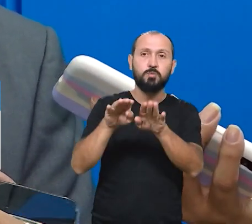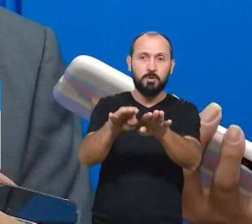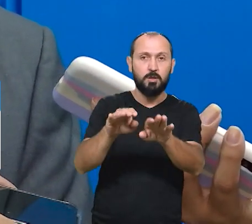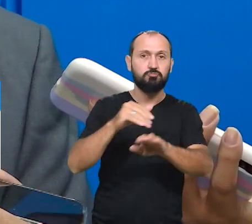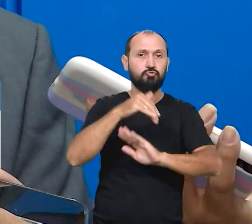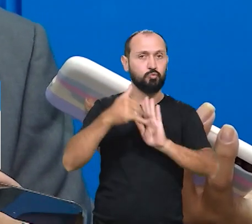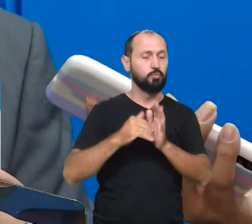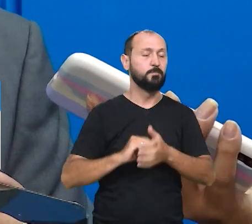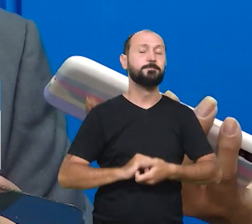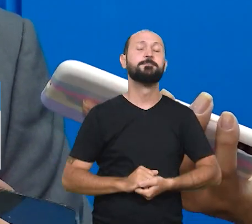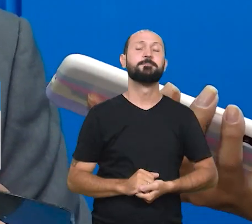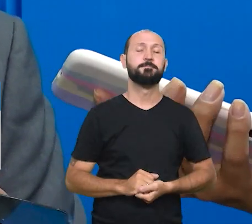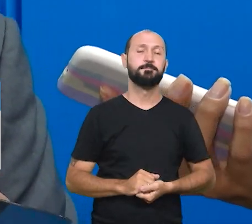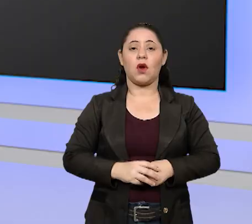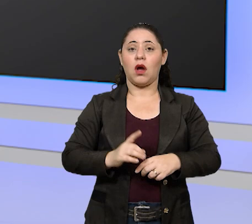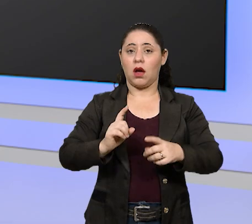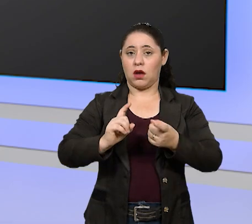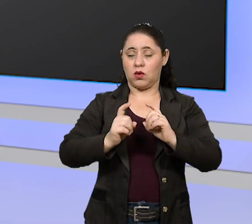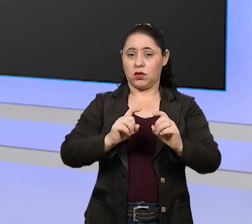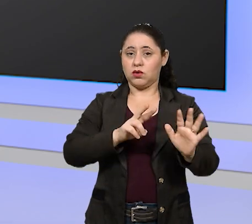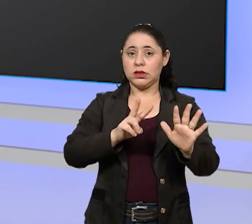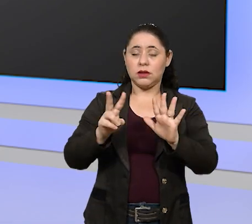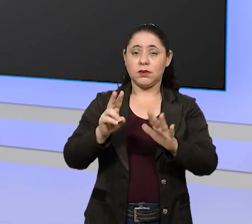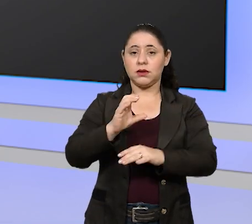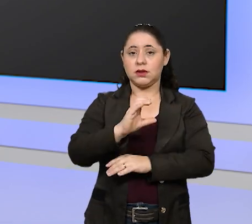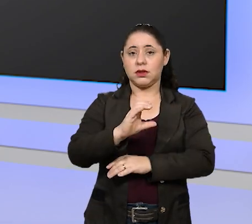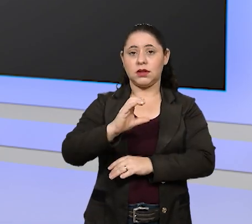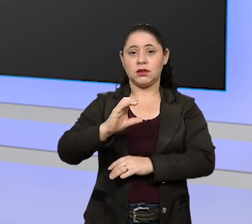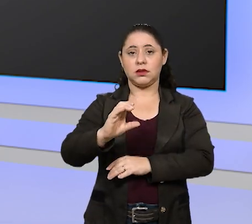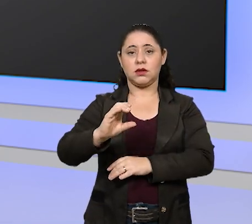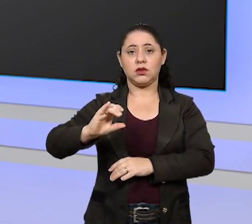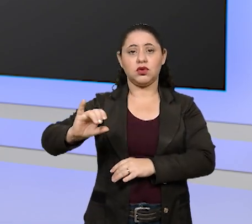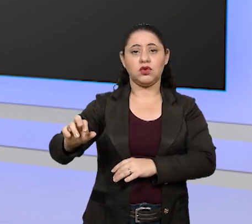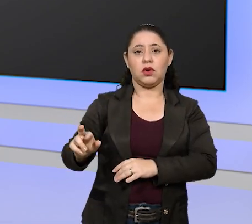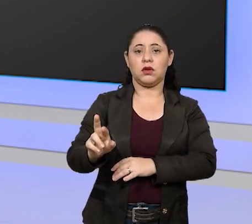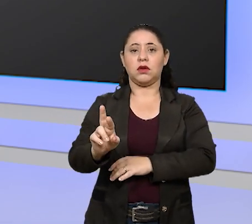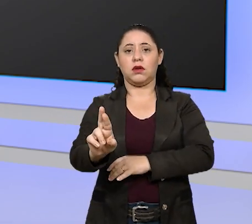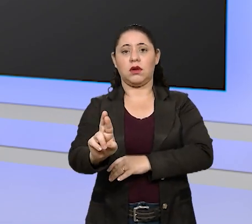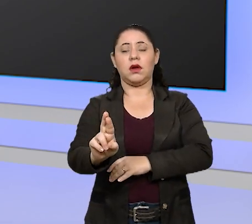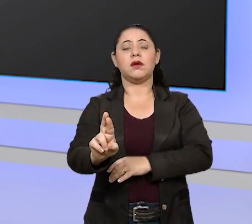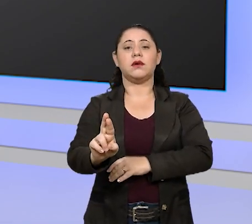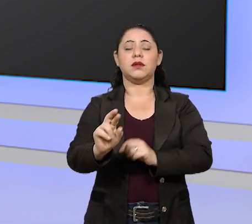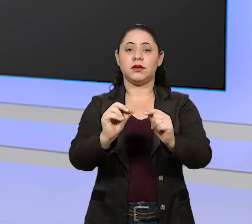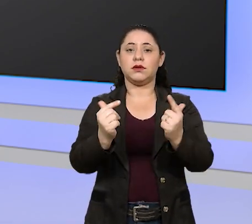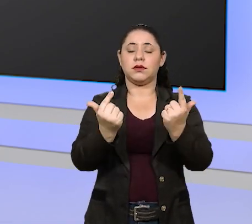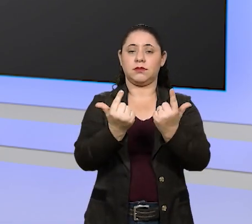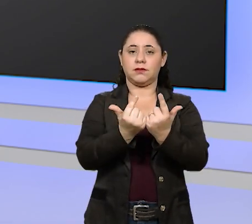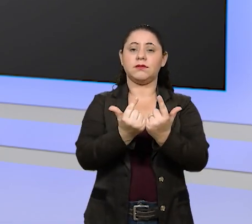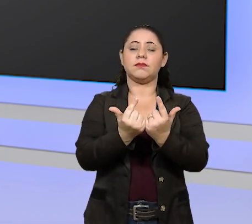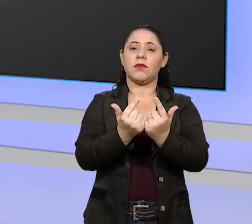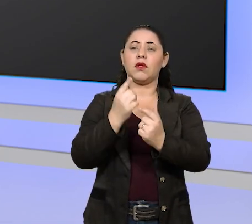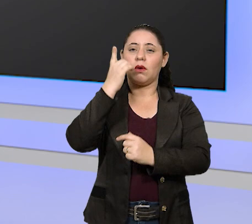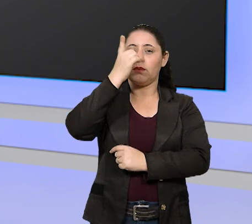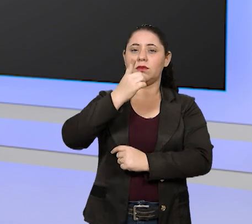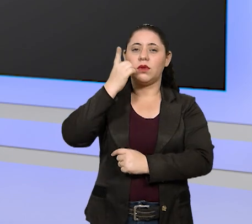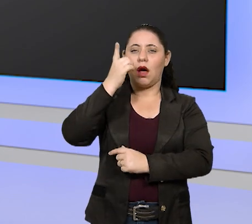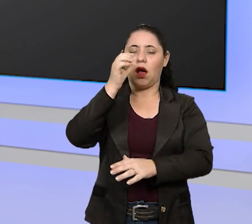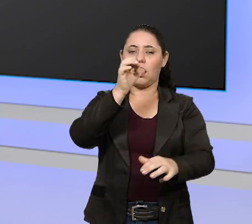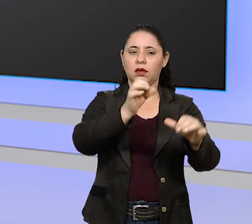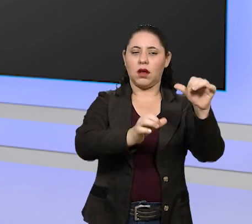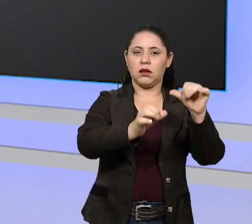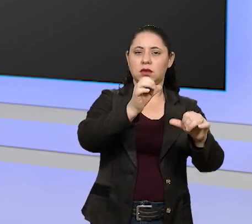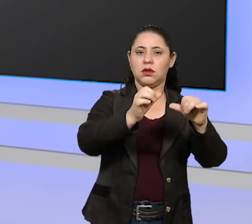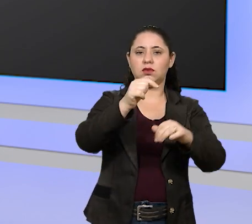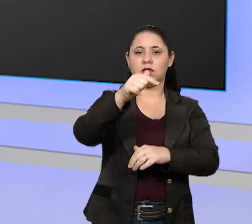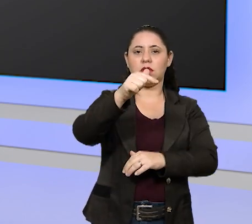e a gente possa duplicar ela toda. Durante reunião semanal da Comissão de Constituição, Justiça e Redação, os